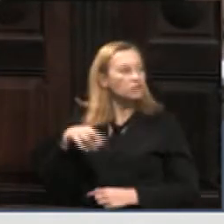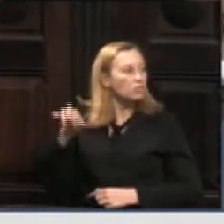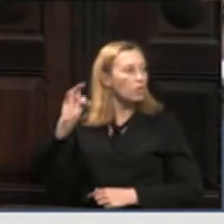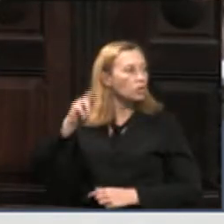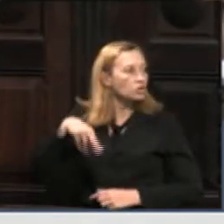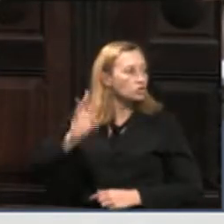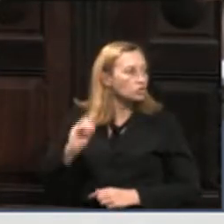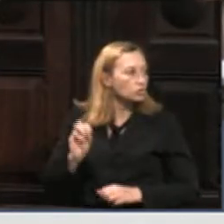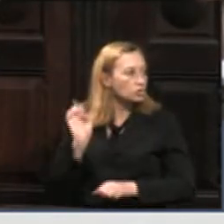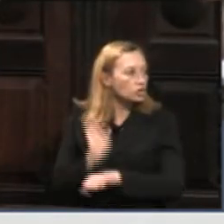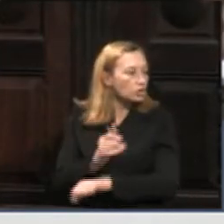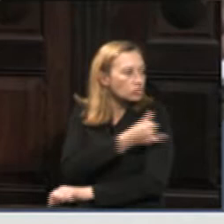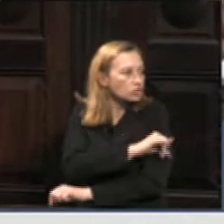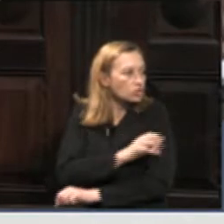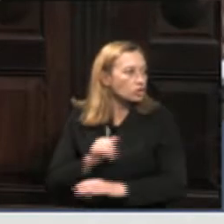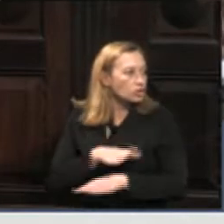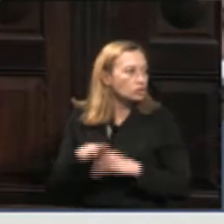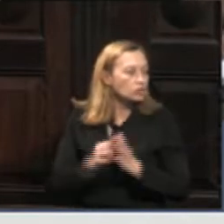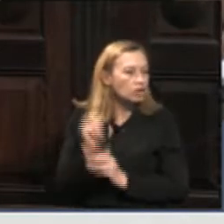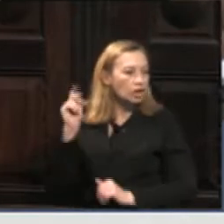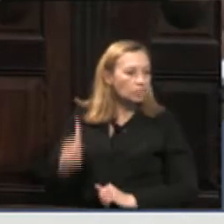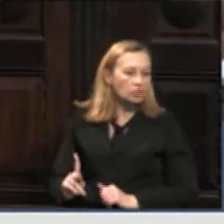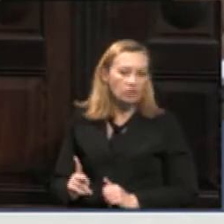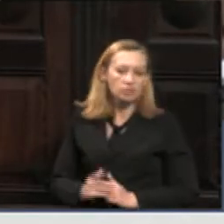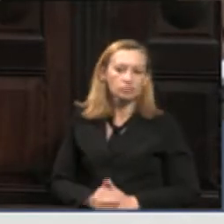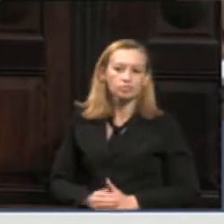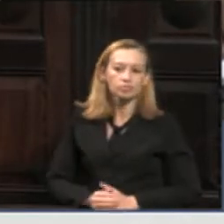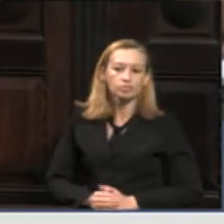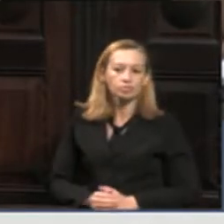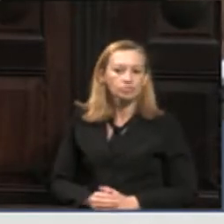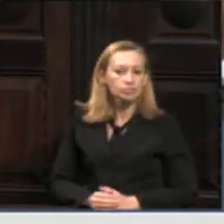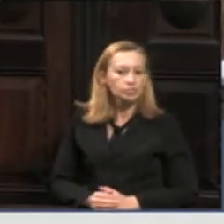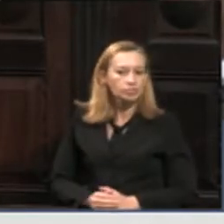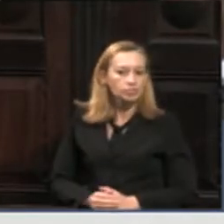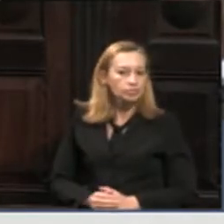Janeiro. Em votação, os senhores que aprovam permanecem como estão, aprovado.